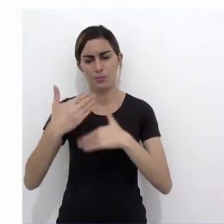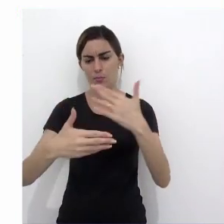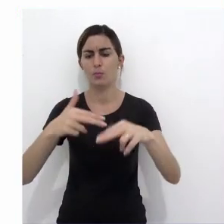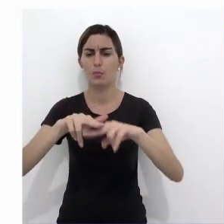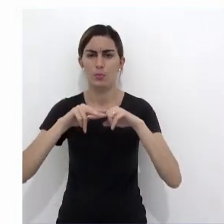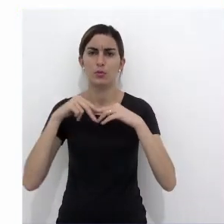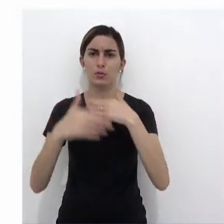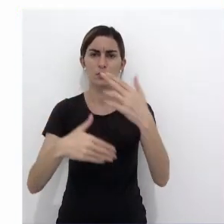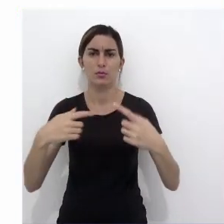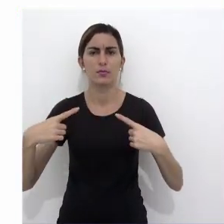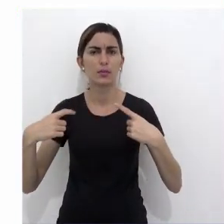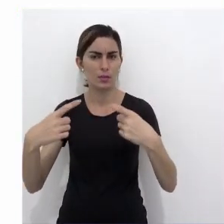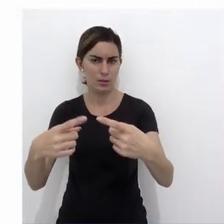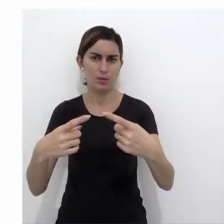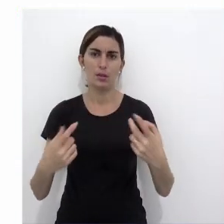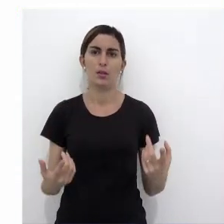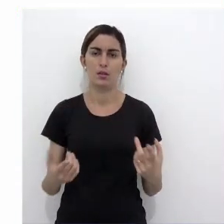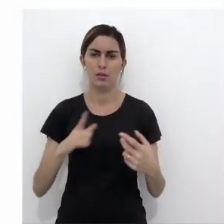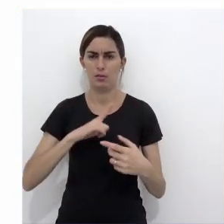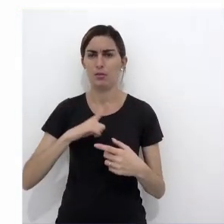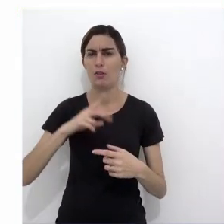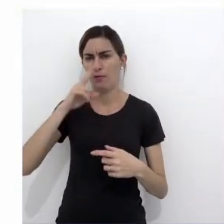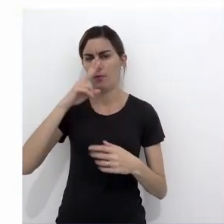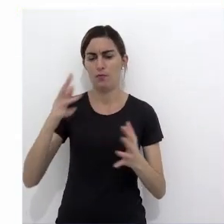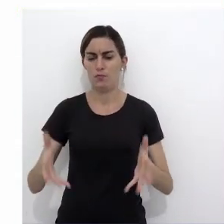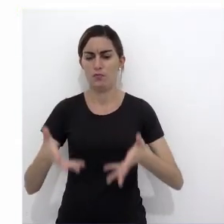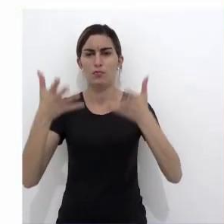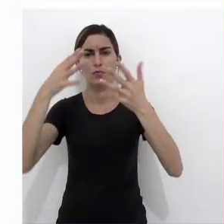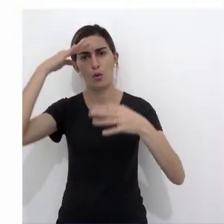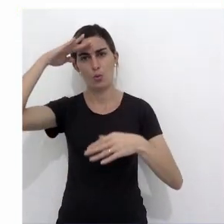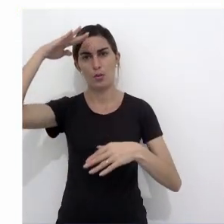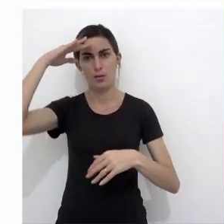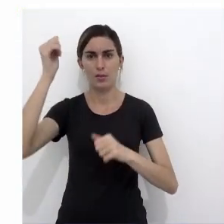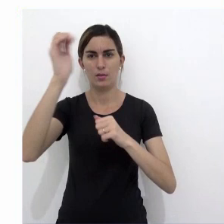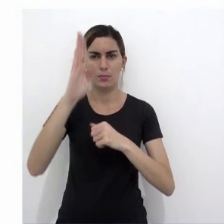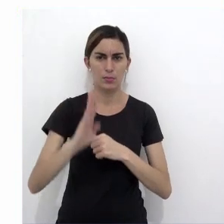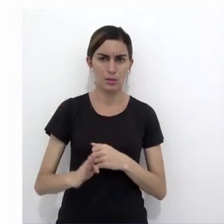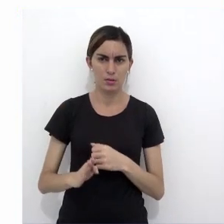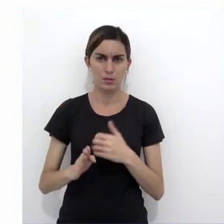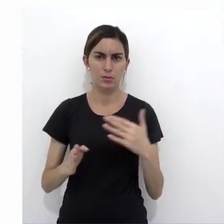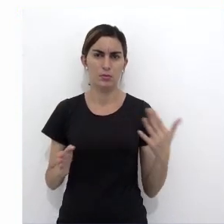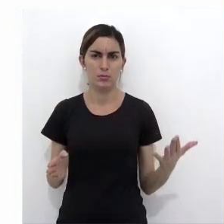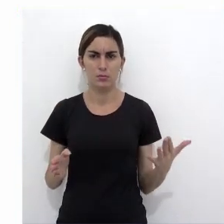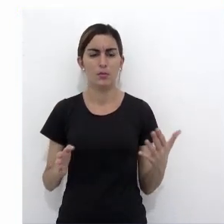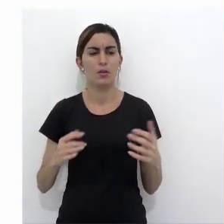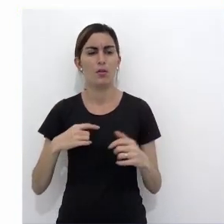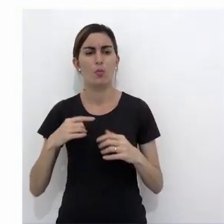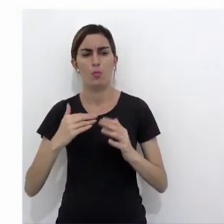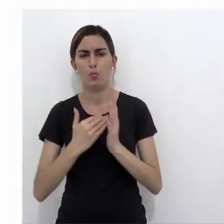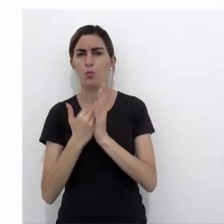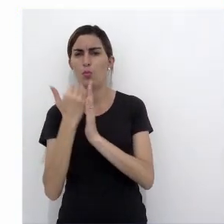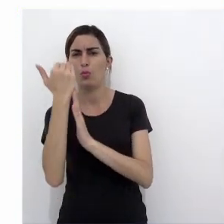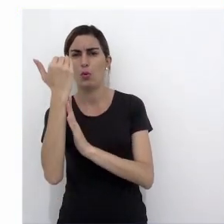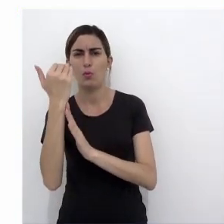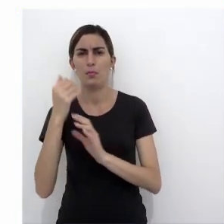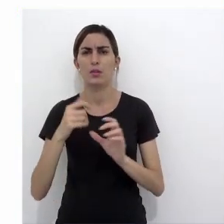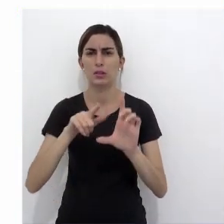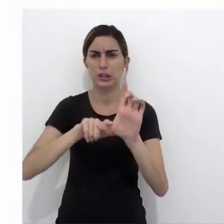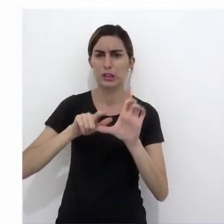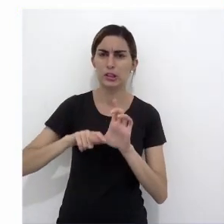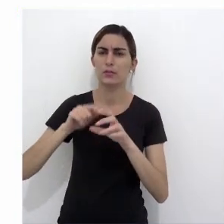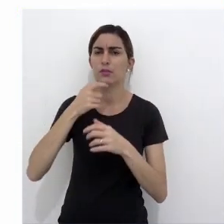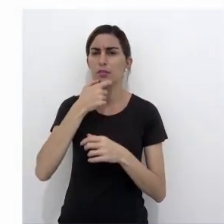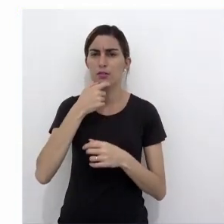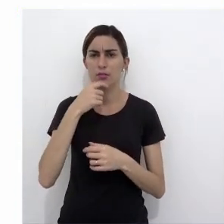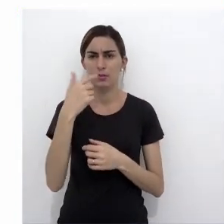guerra, teve o fortalecimento do exército brasileiro. O aumento das dívidas com os ingleses, como eu já falei para vocês,